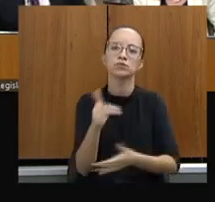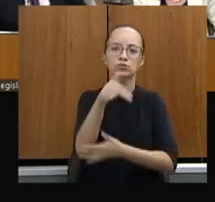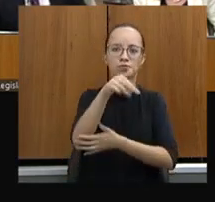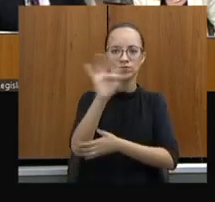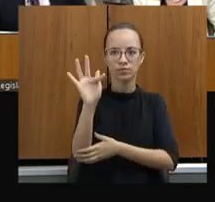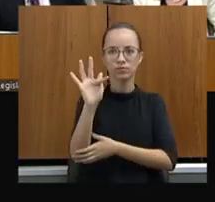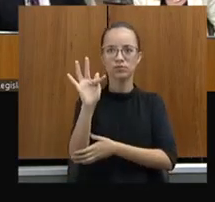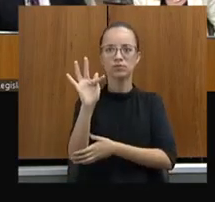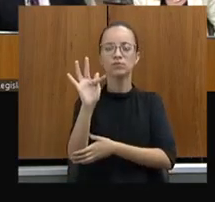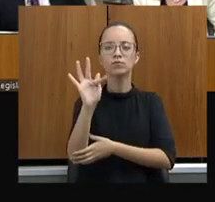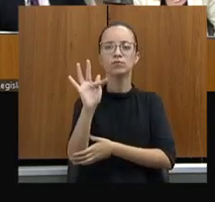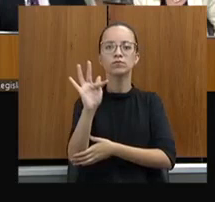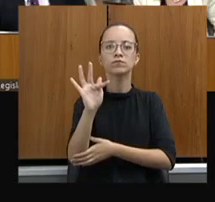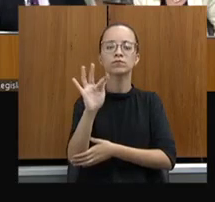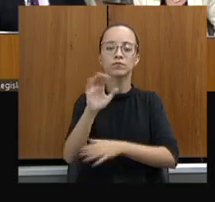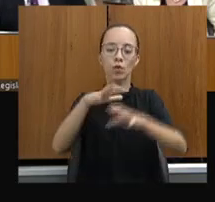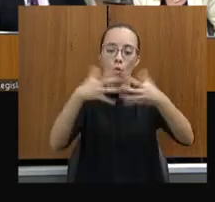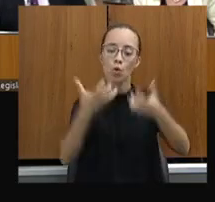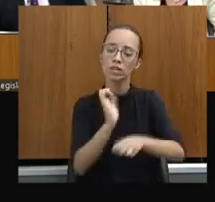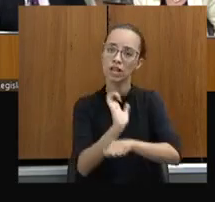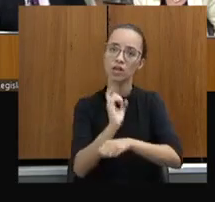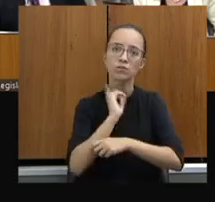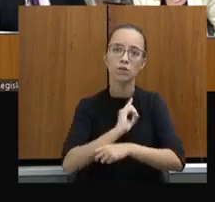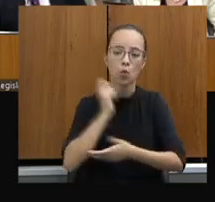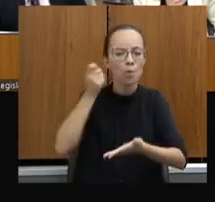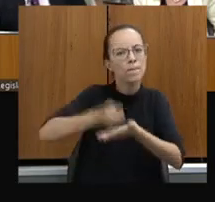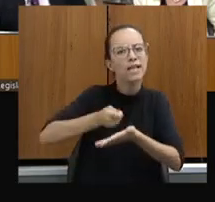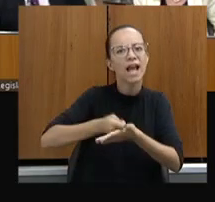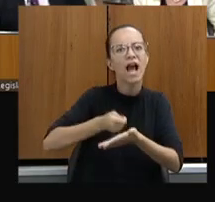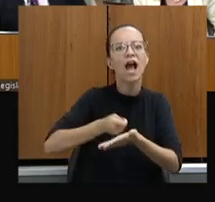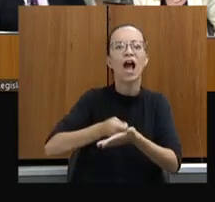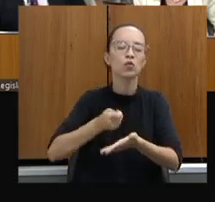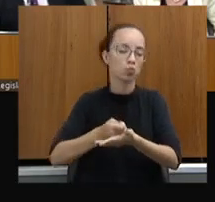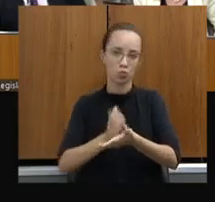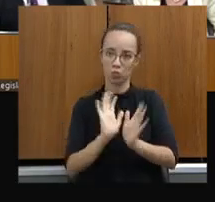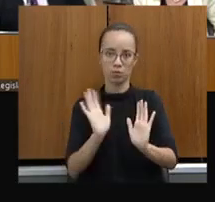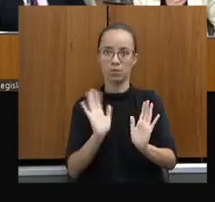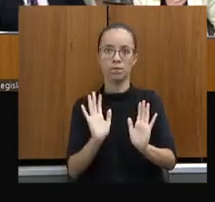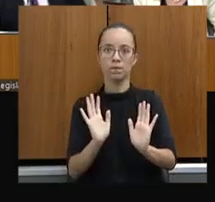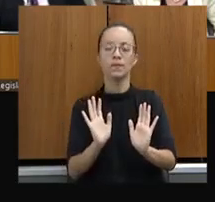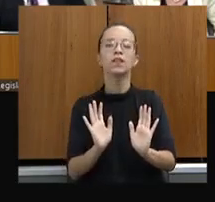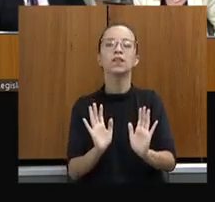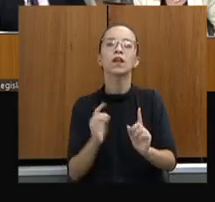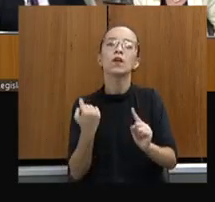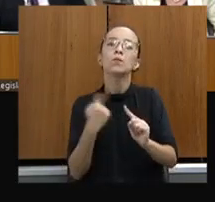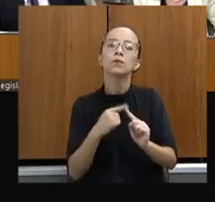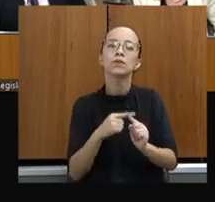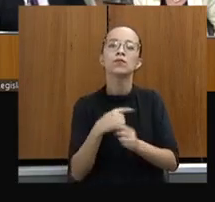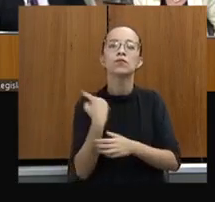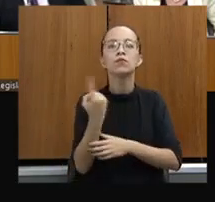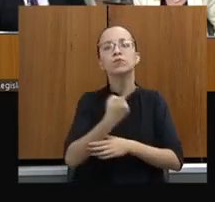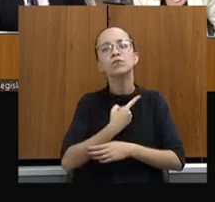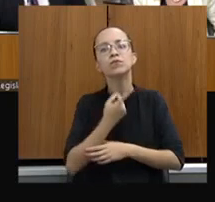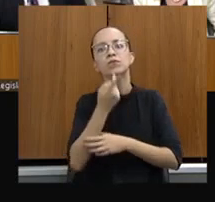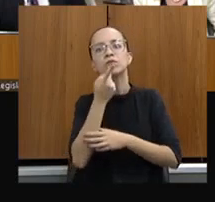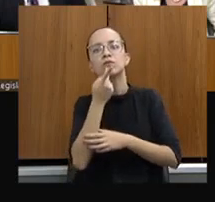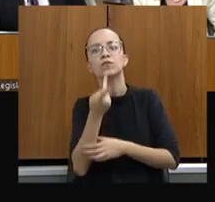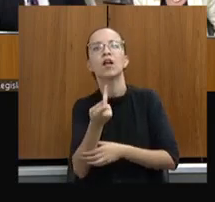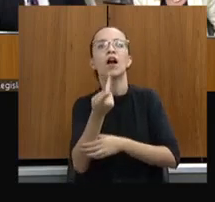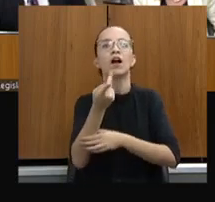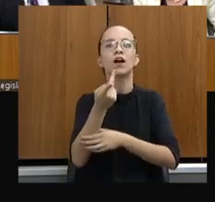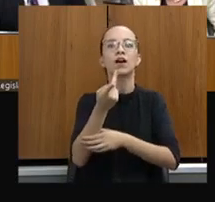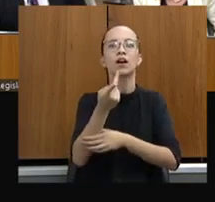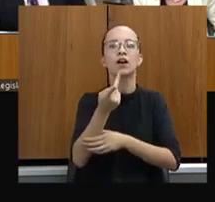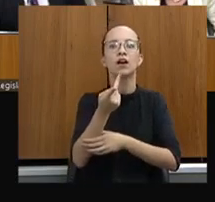não é o estado de Minas não tem essa obrigatoriedade dado que todos os incentivos estão que a gente chama confazados ou seja